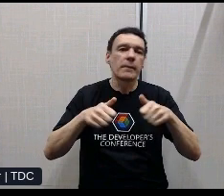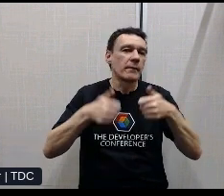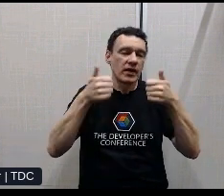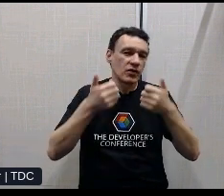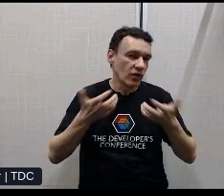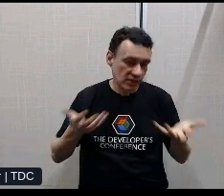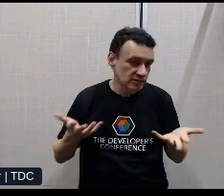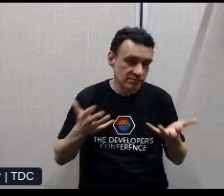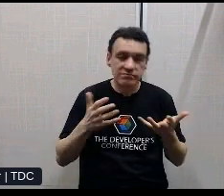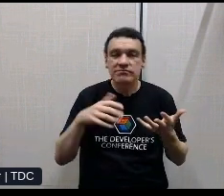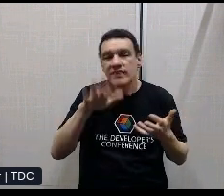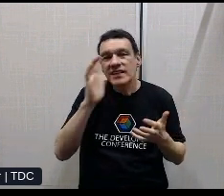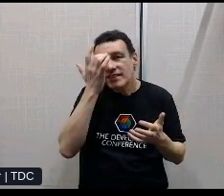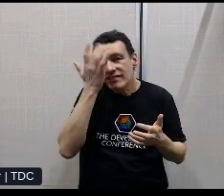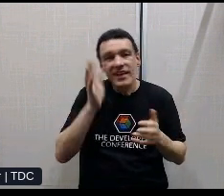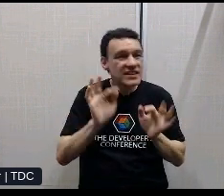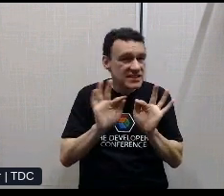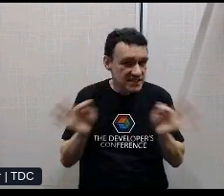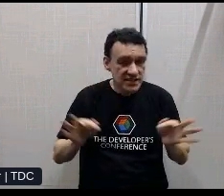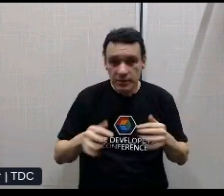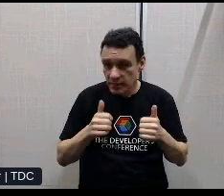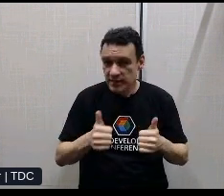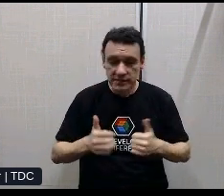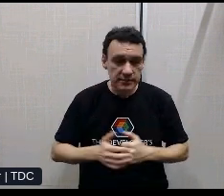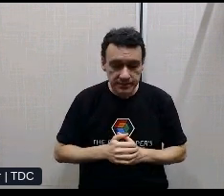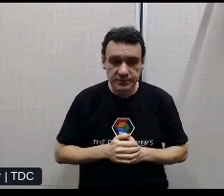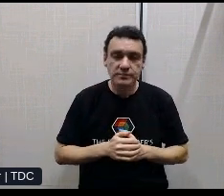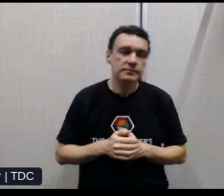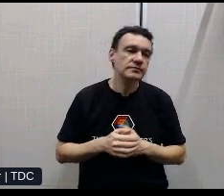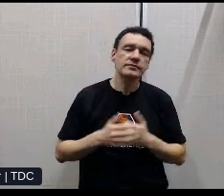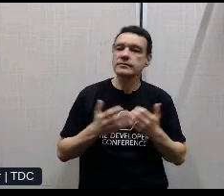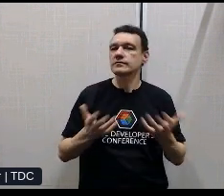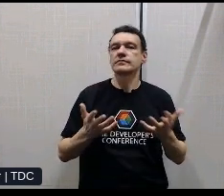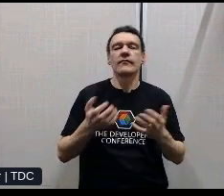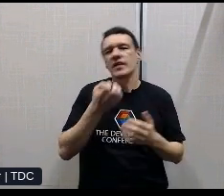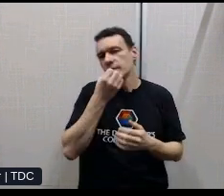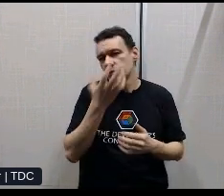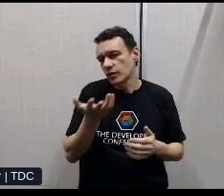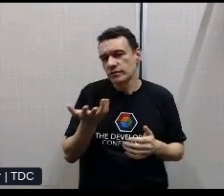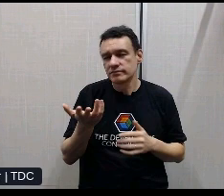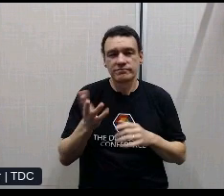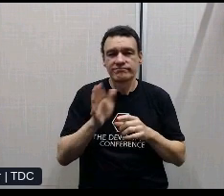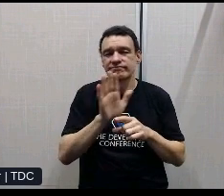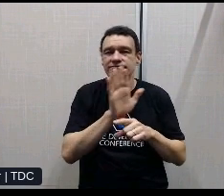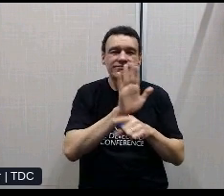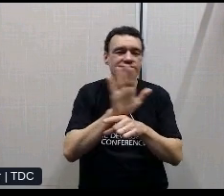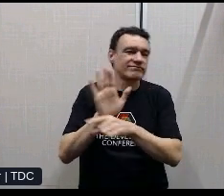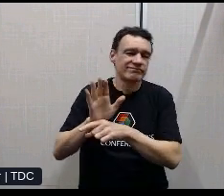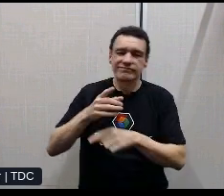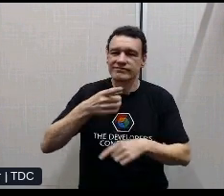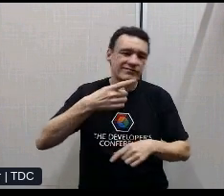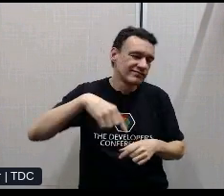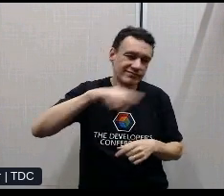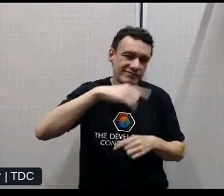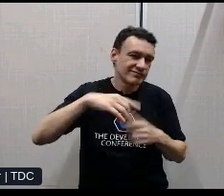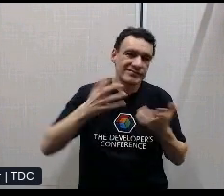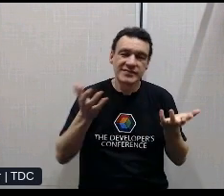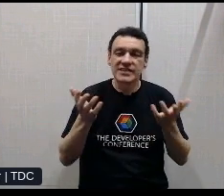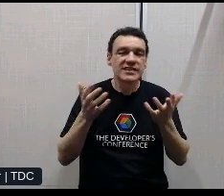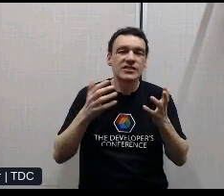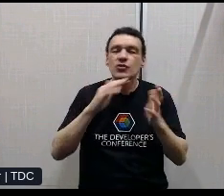simples. Vocês vão ver em vários exemplos como isso vai facilitar e o porquê que isso é tão legal e tão